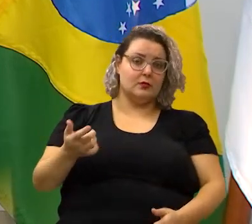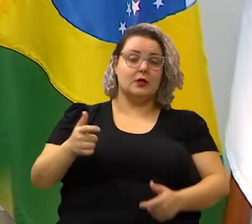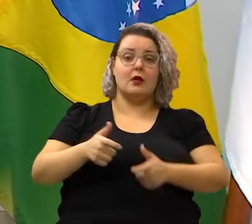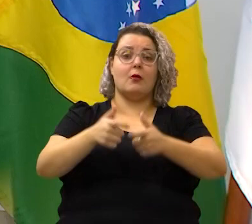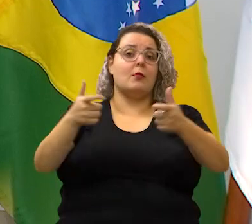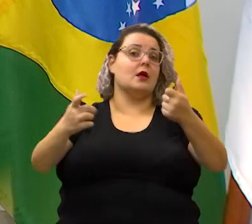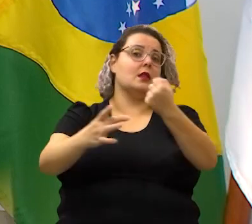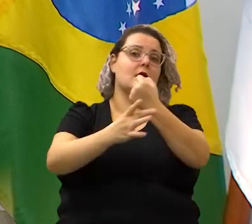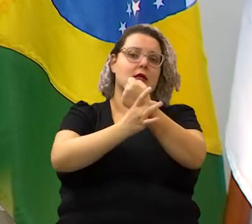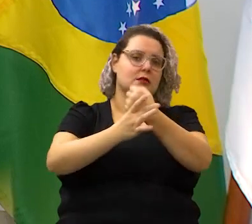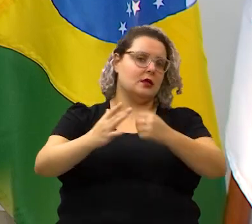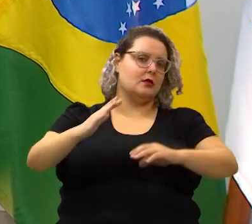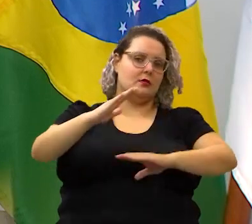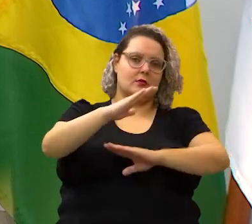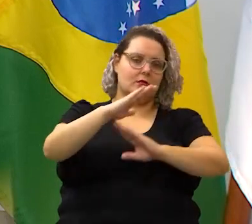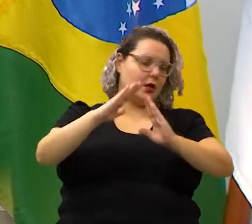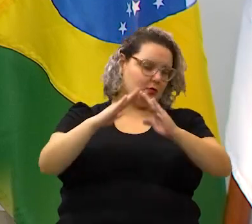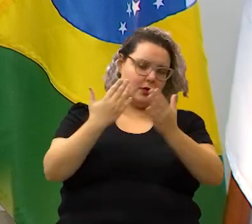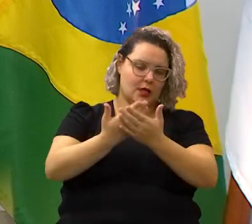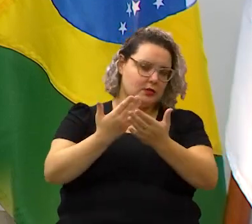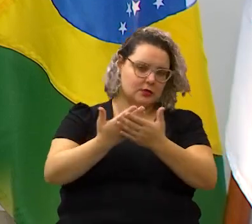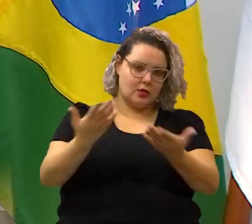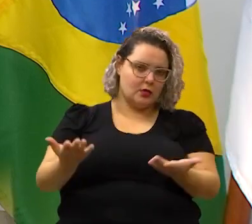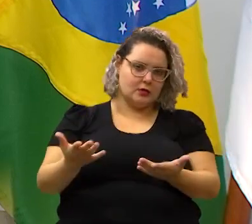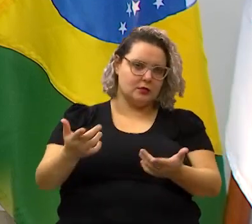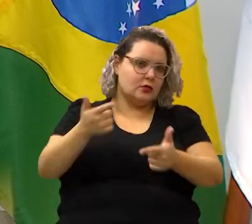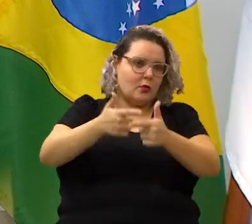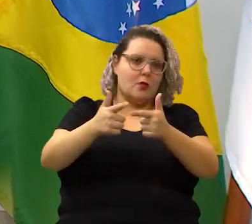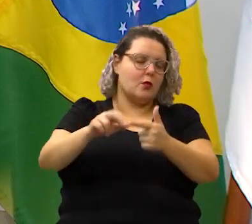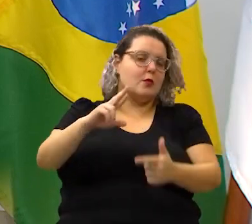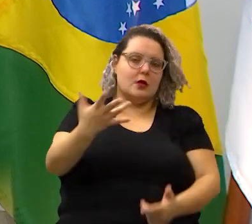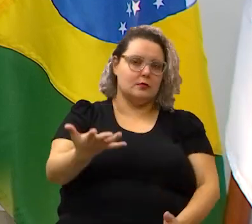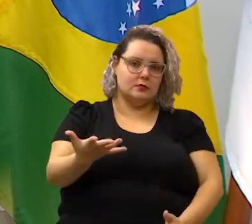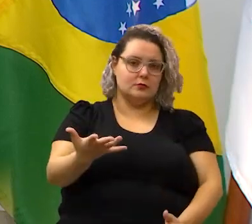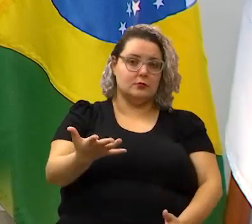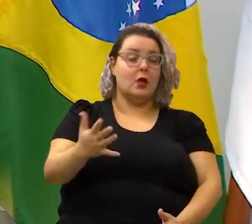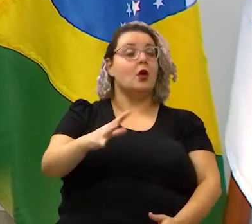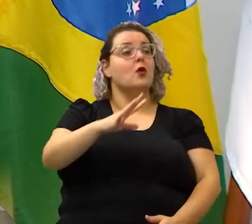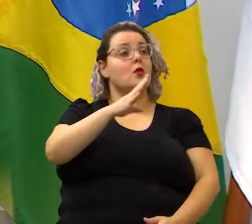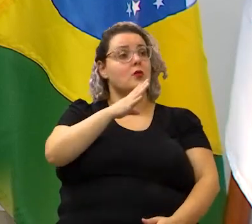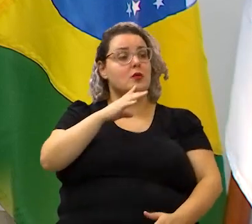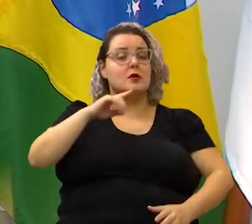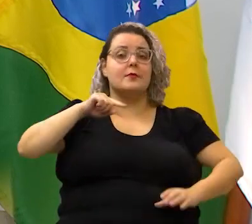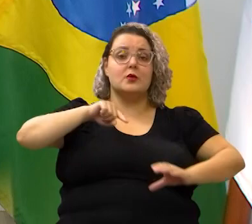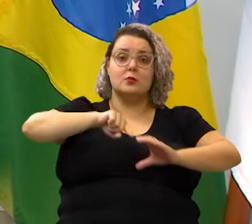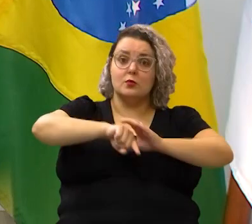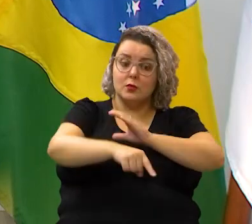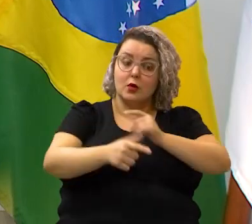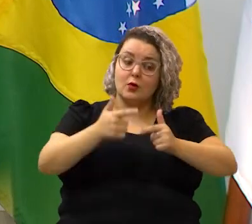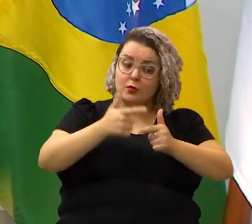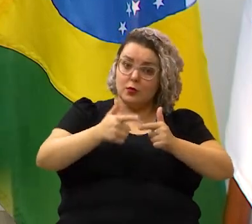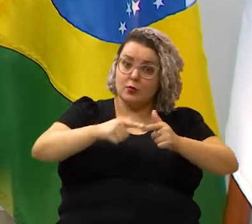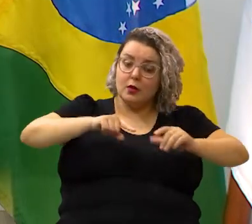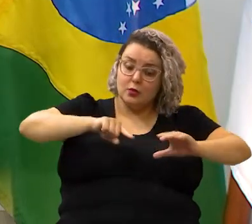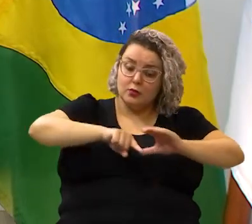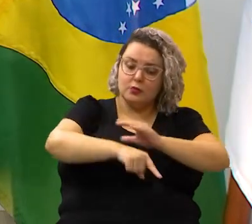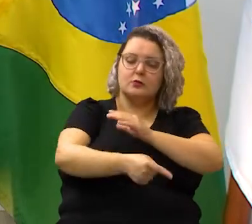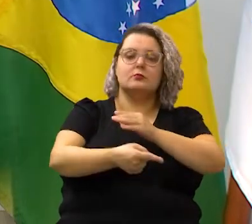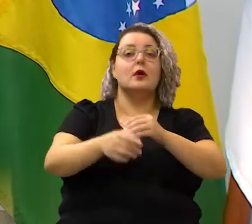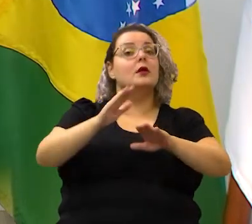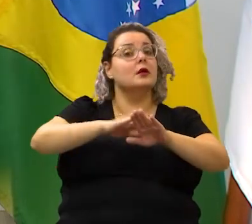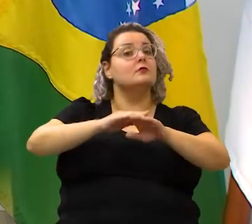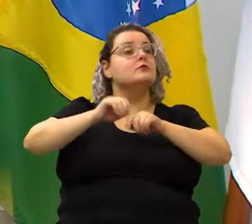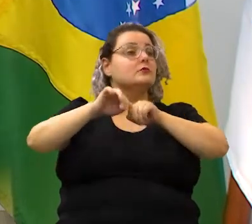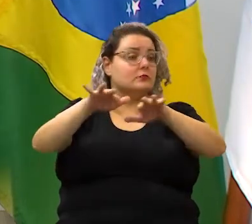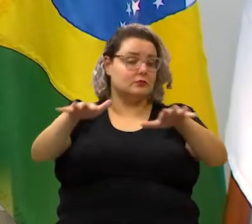aumentar segurança das escolas você resolveu o problema eu acho que conhecendo as raízes do problema a gente pode atuar de uma forma mais